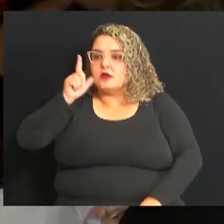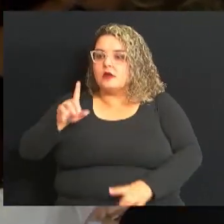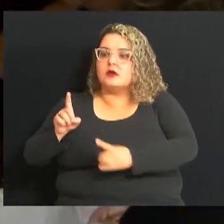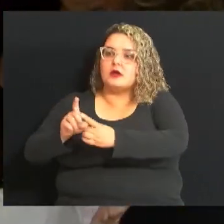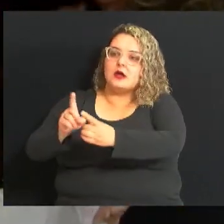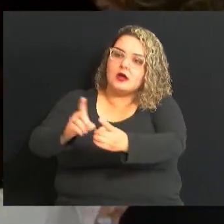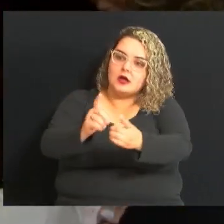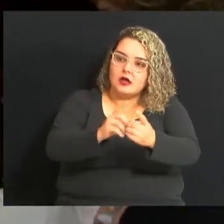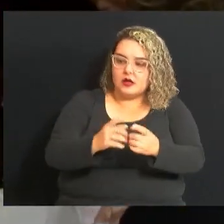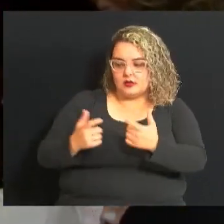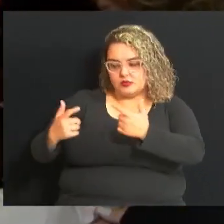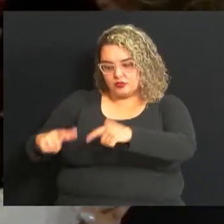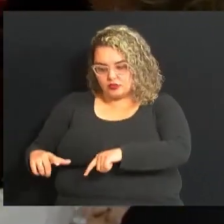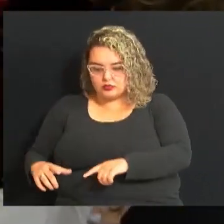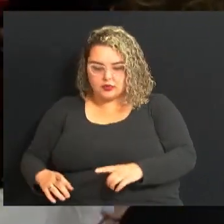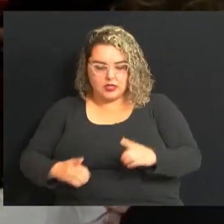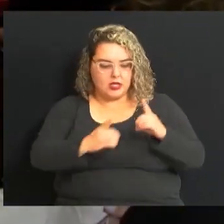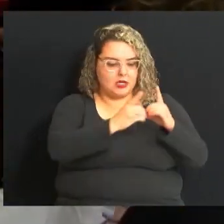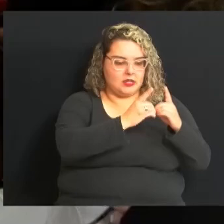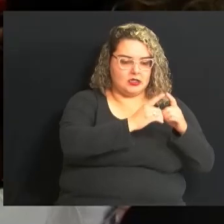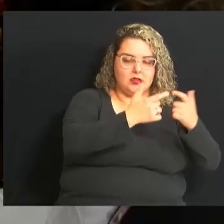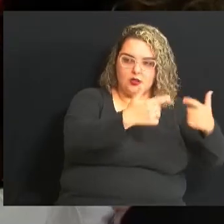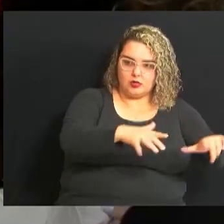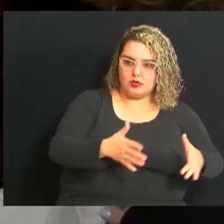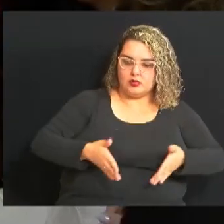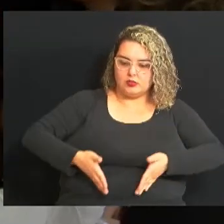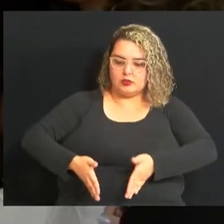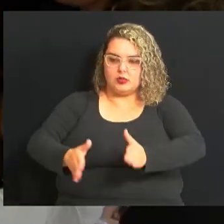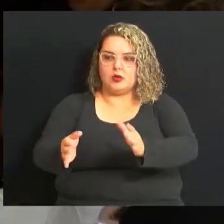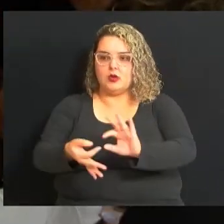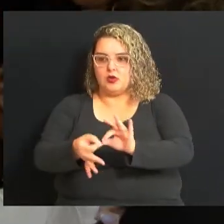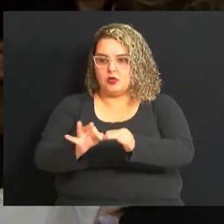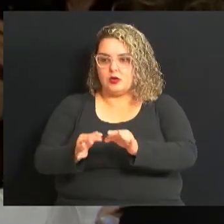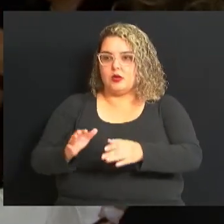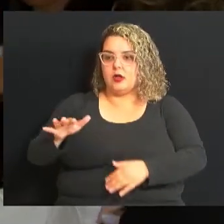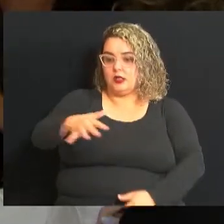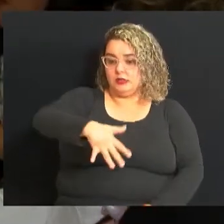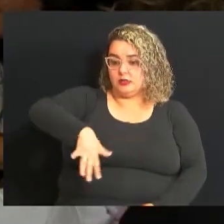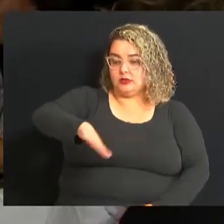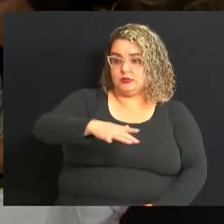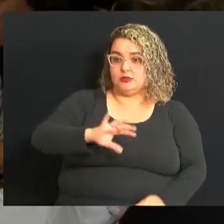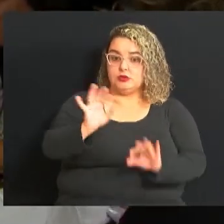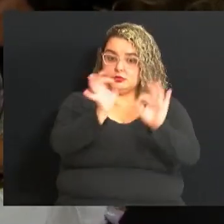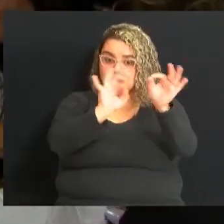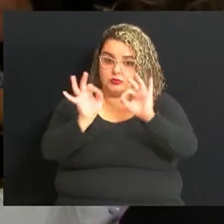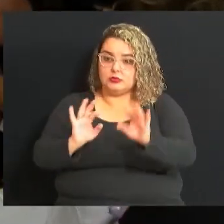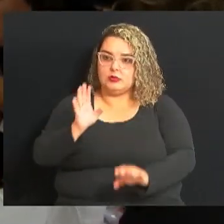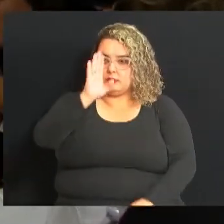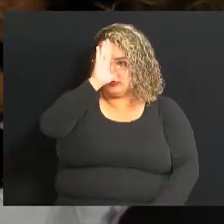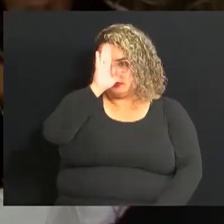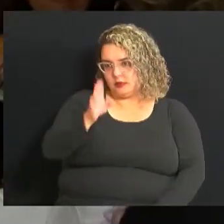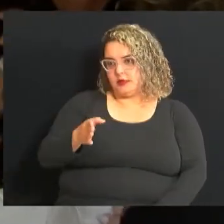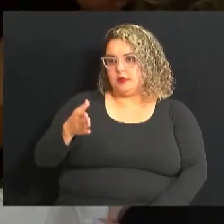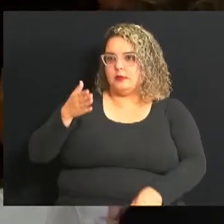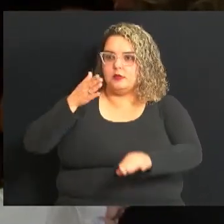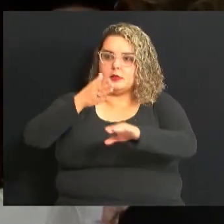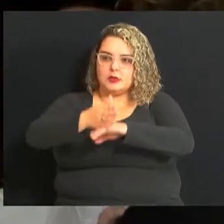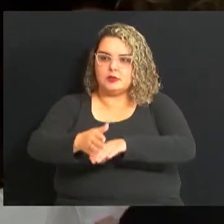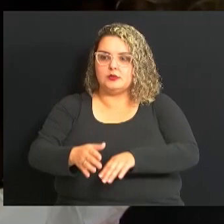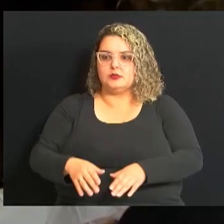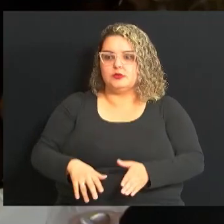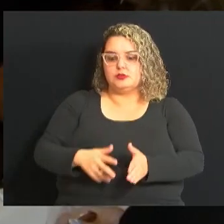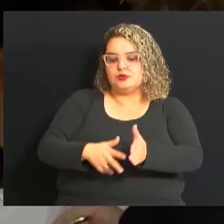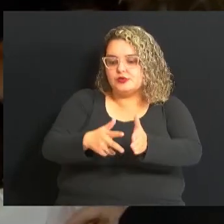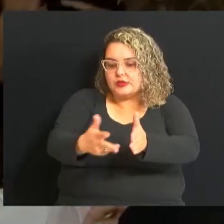num canto, num corredor com as oficinas, você ter o público que vai estar na decoração principal, participando, né, do trenzinho, do